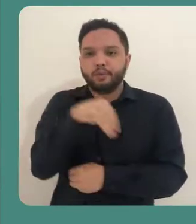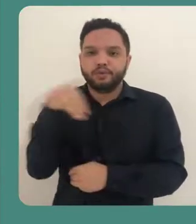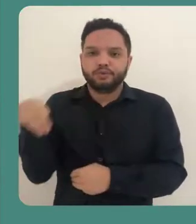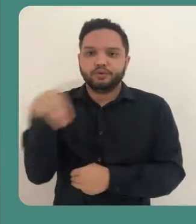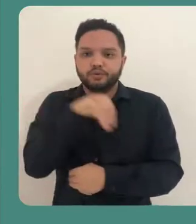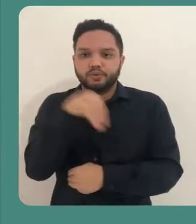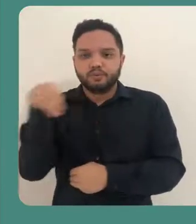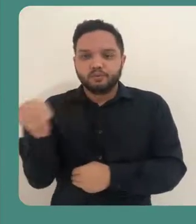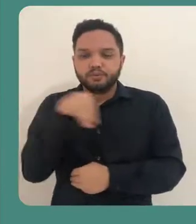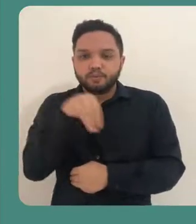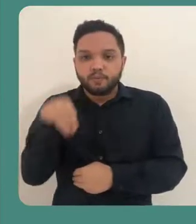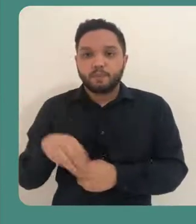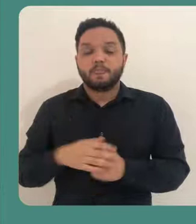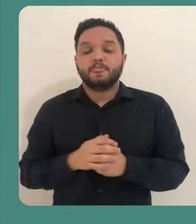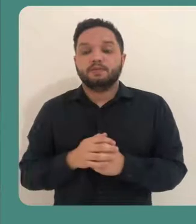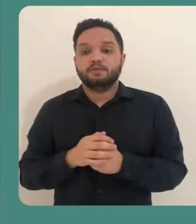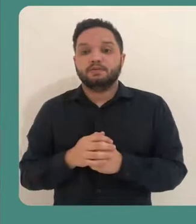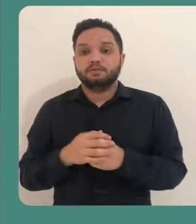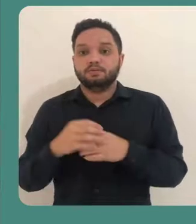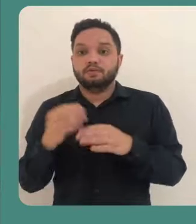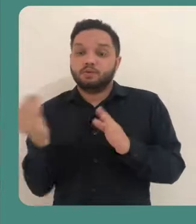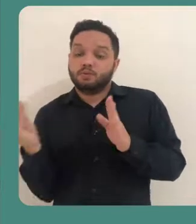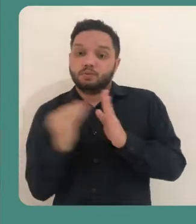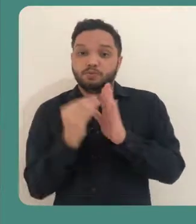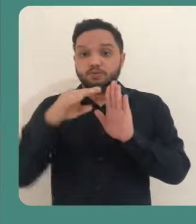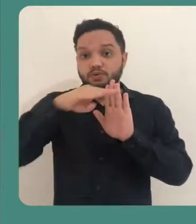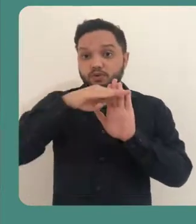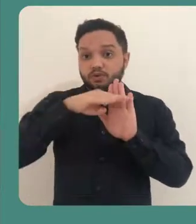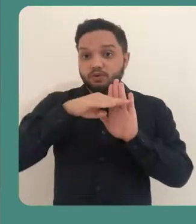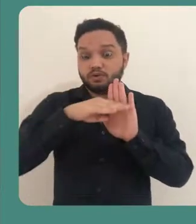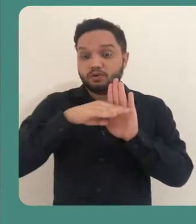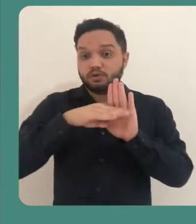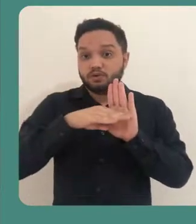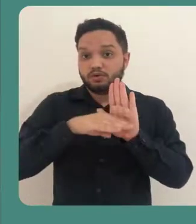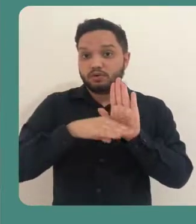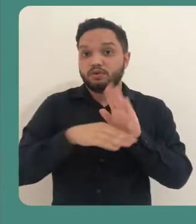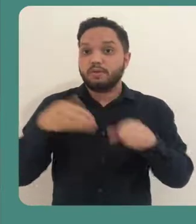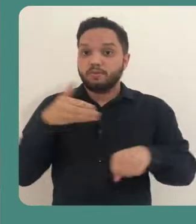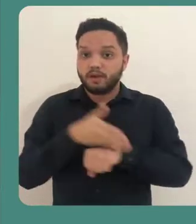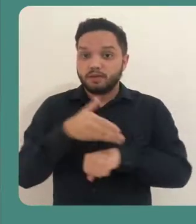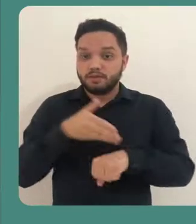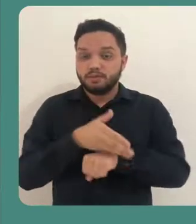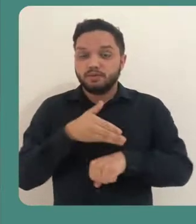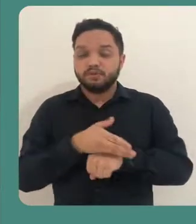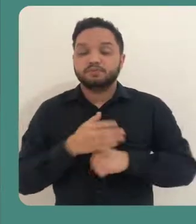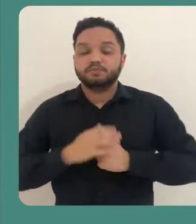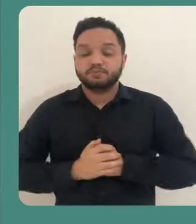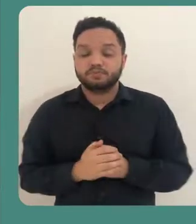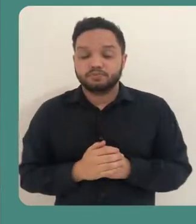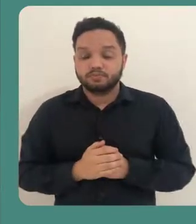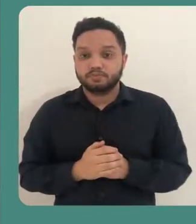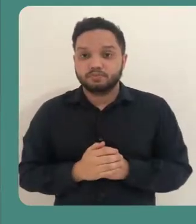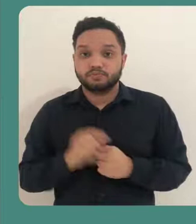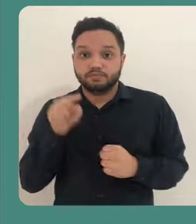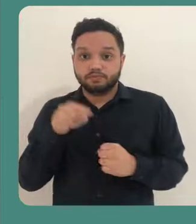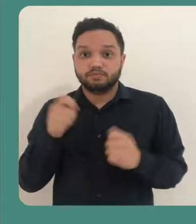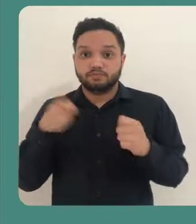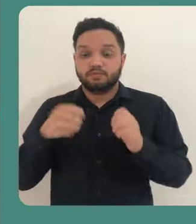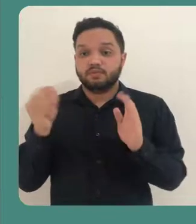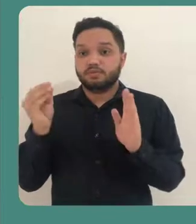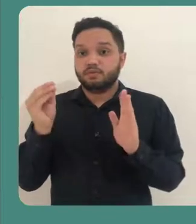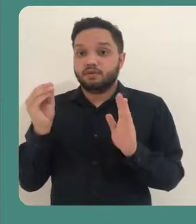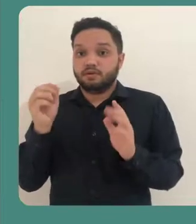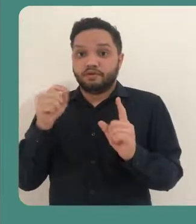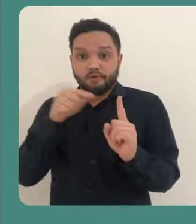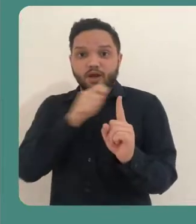de participantes aqui eu vou atribuir a esse estudante o papel de moderador se eu quiser